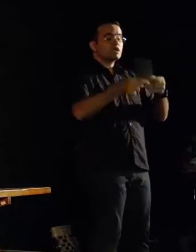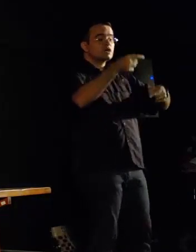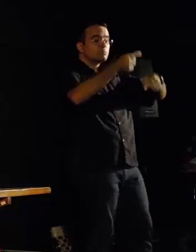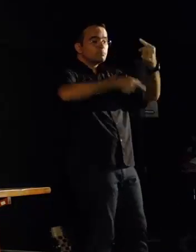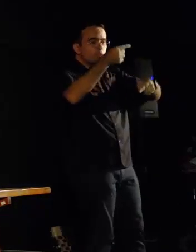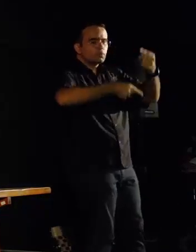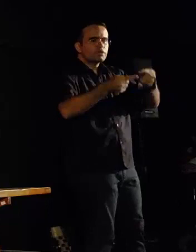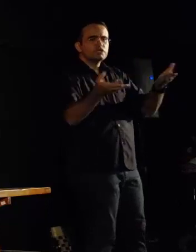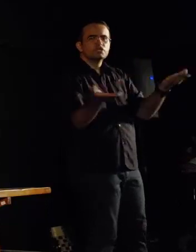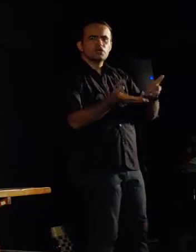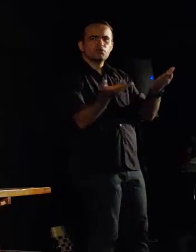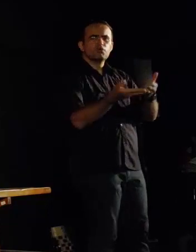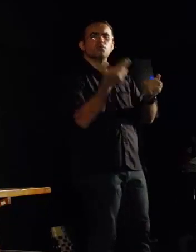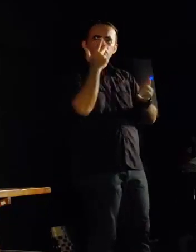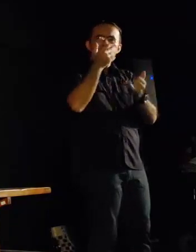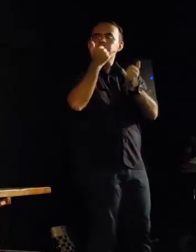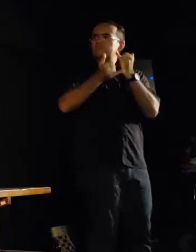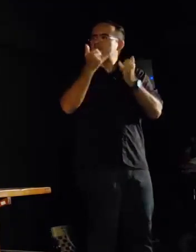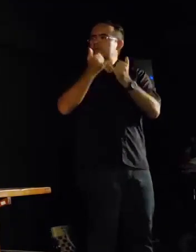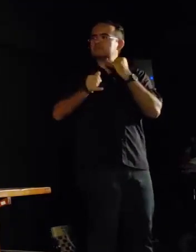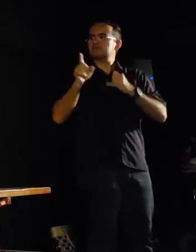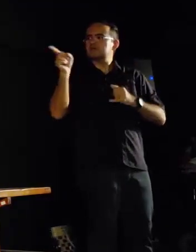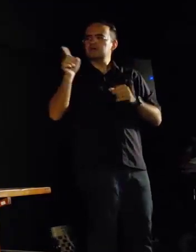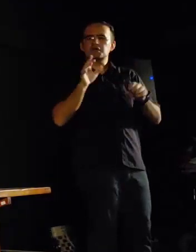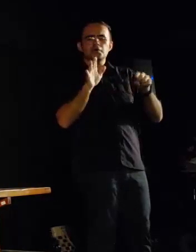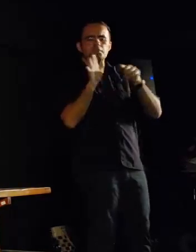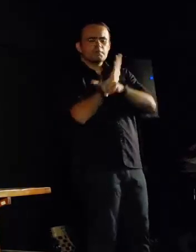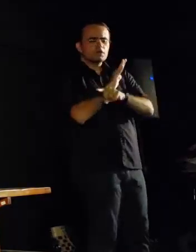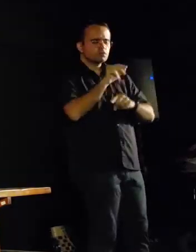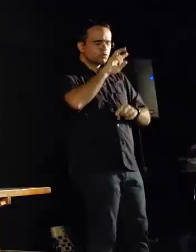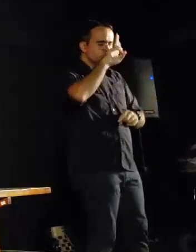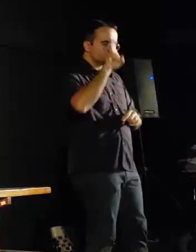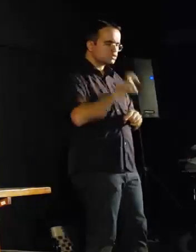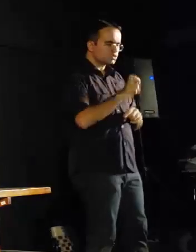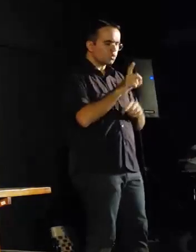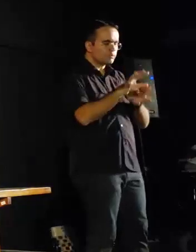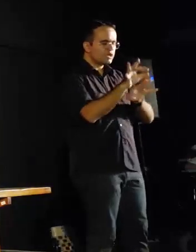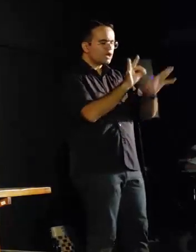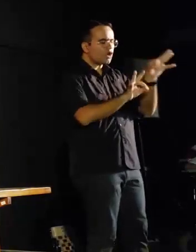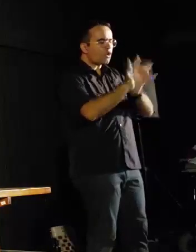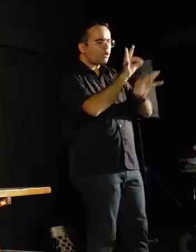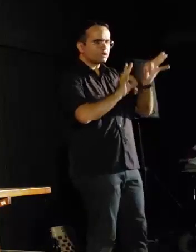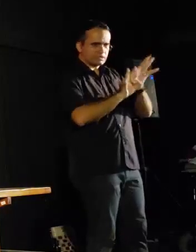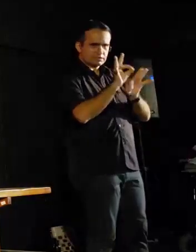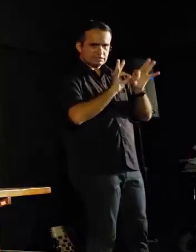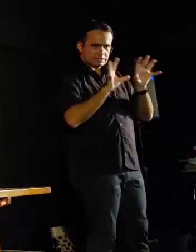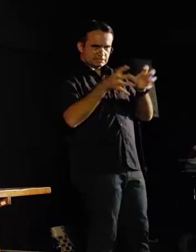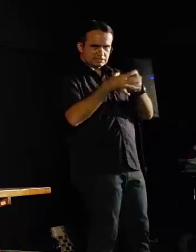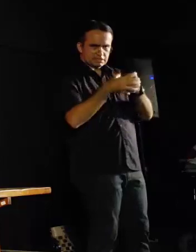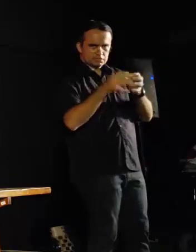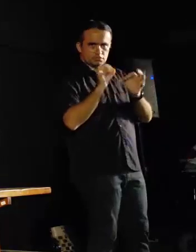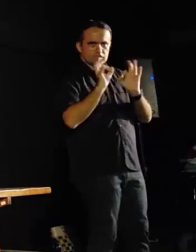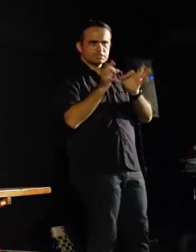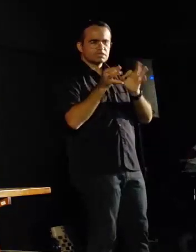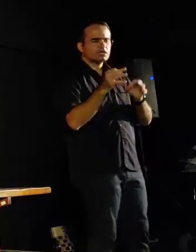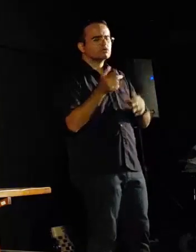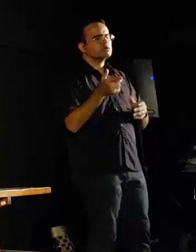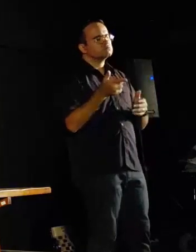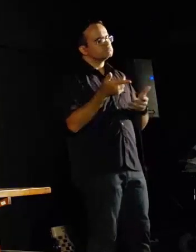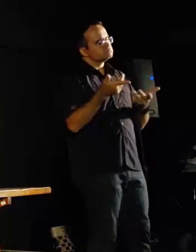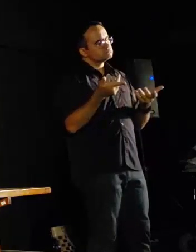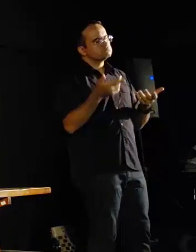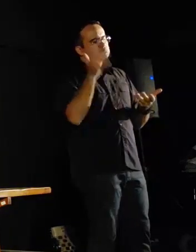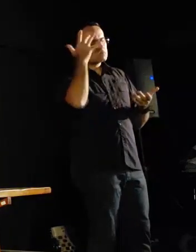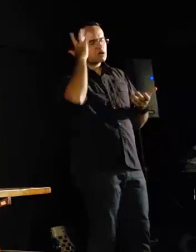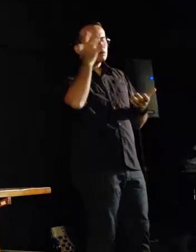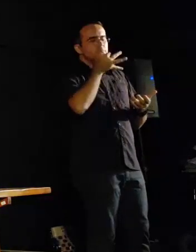Por outro lado, você pergunta muito sobre a questão da organização. Eu insistiria no seguinte,